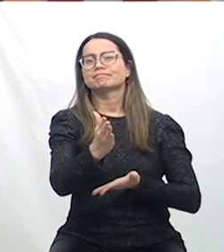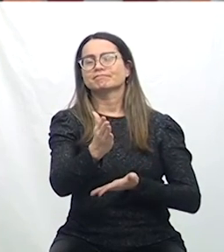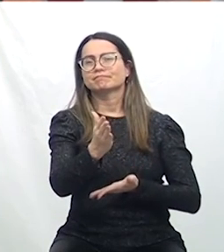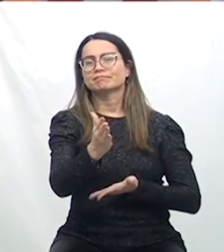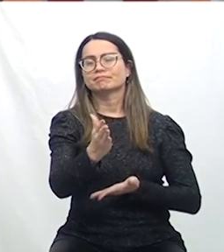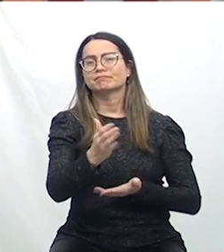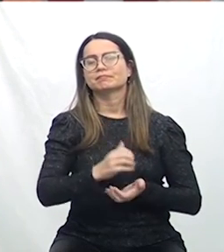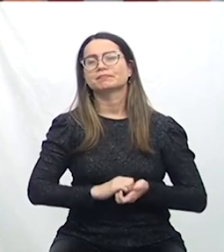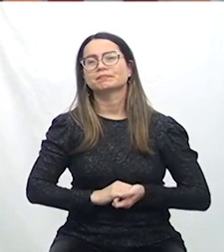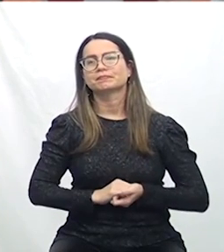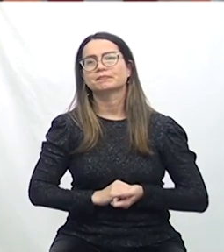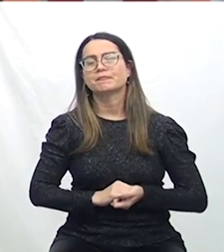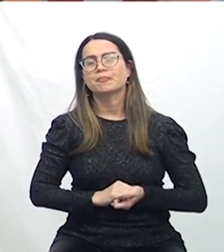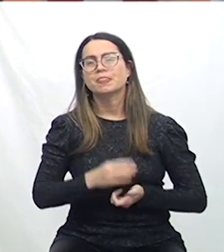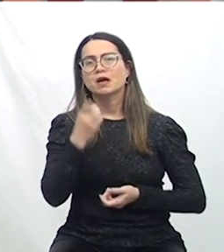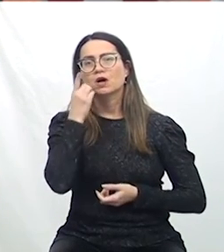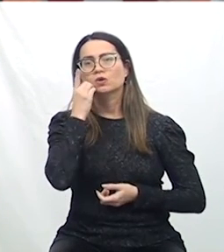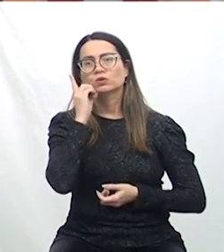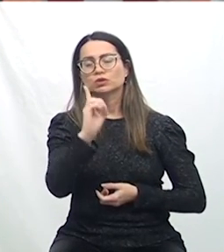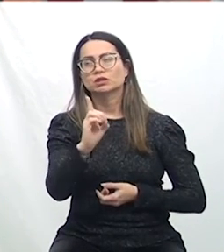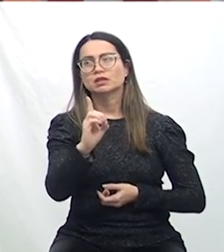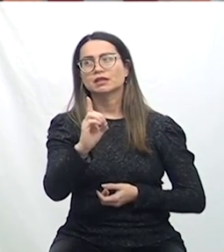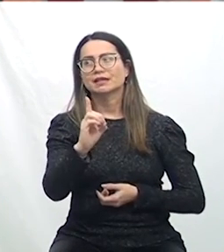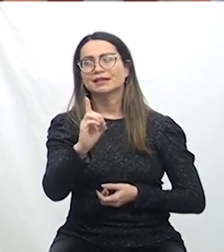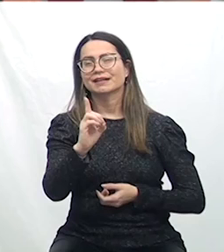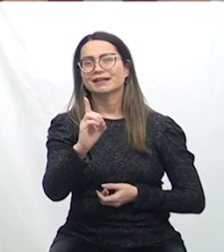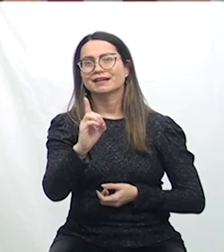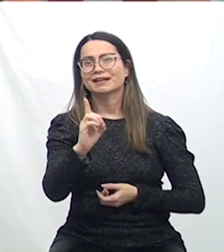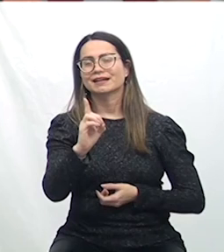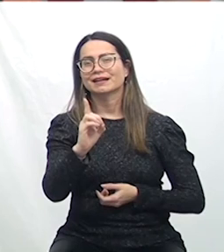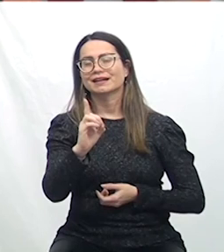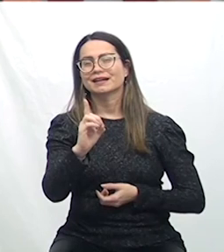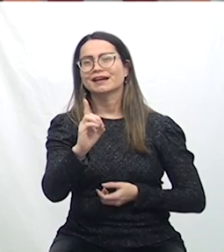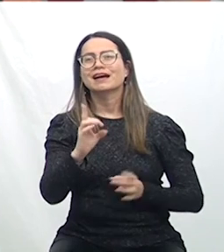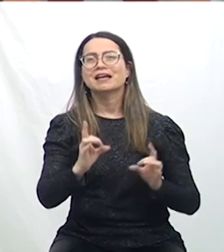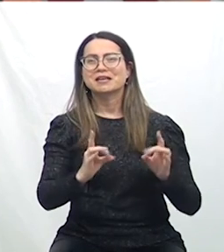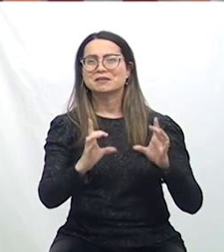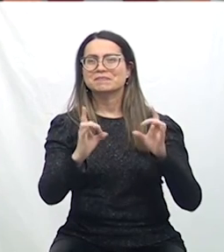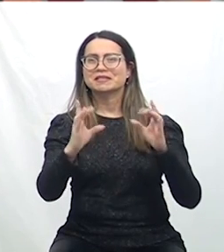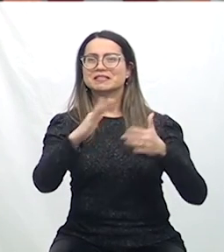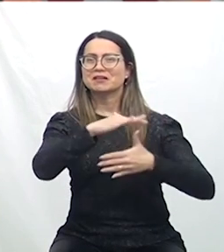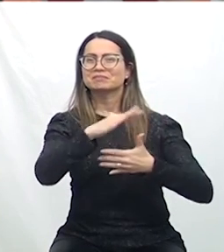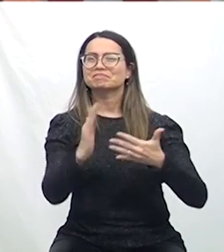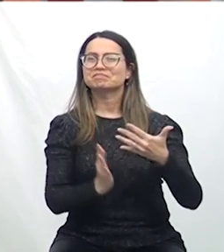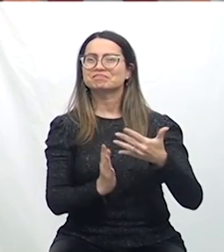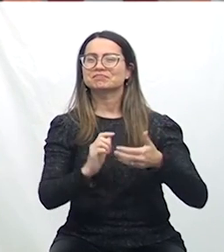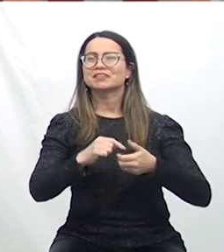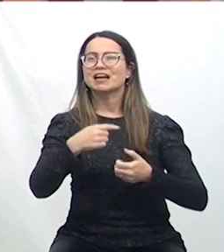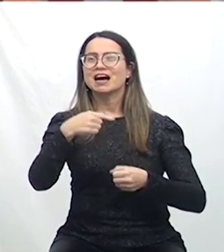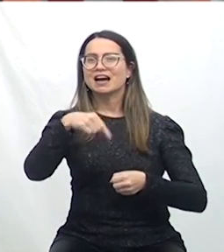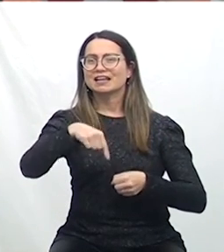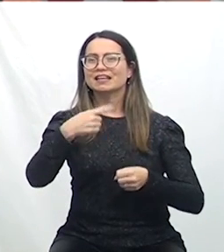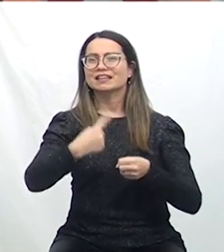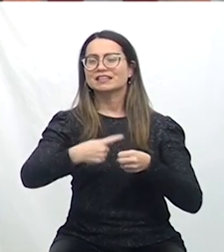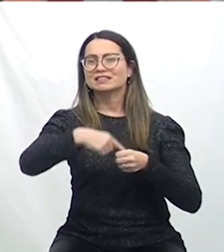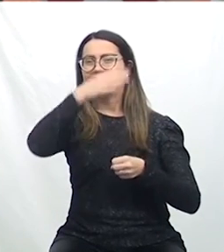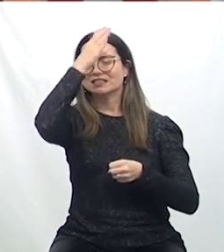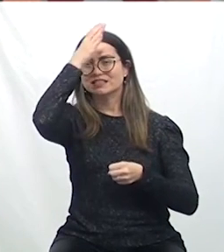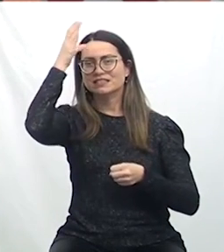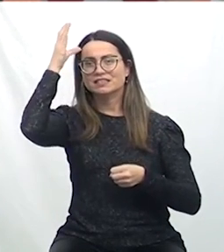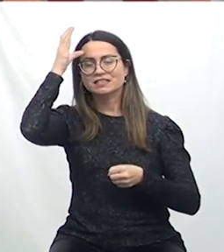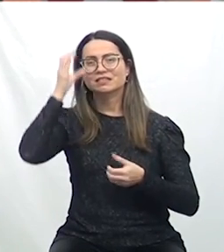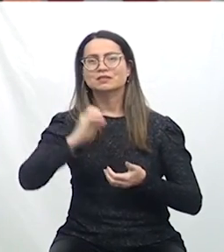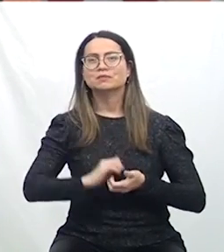nessa noite, o dia Criciumense da Língua Brasileira de Sinais, Libras, né? E